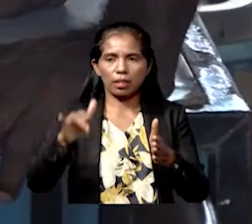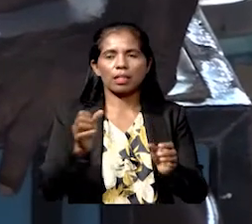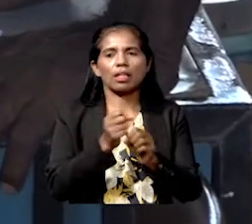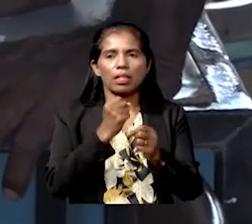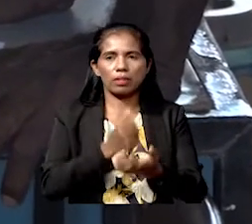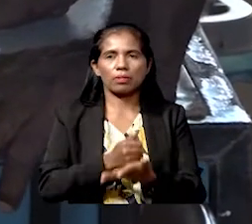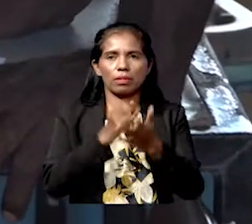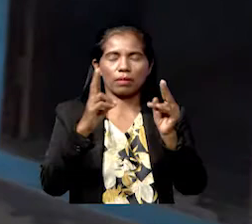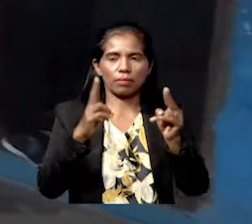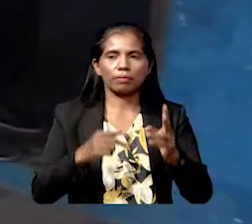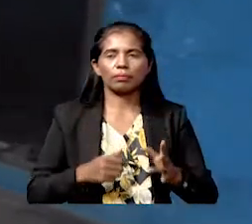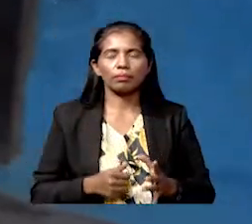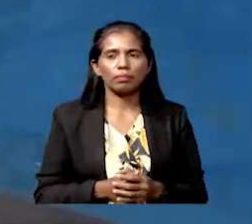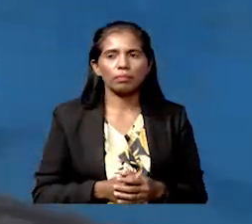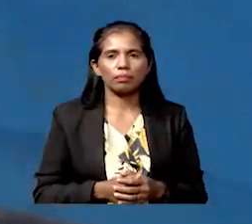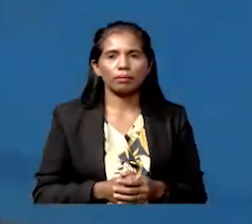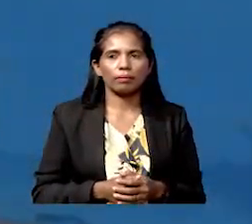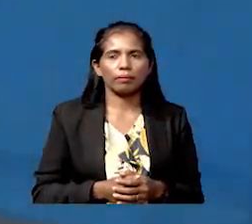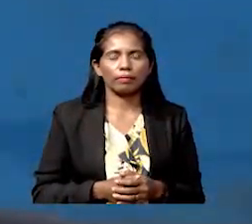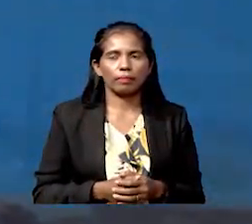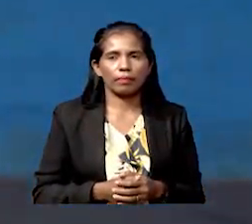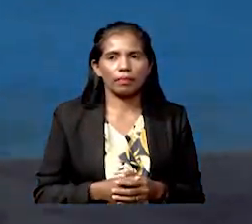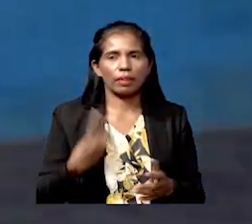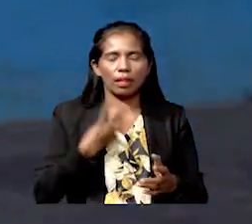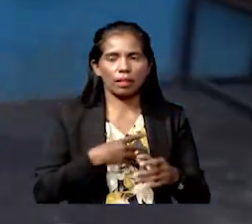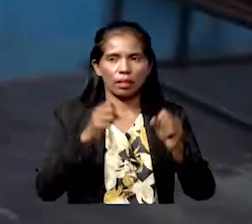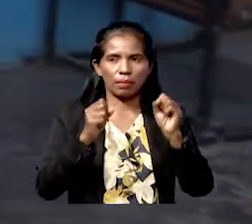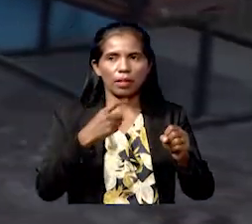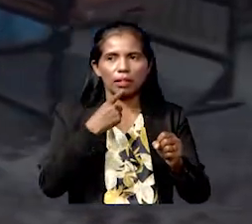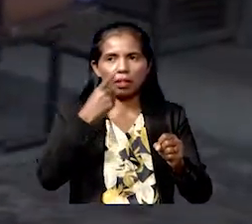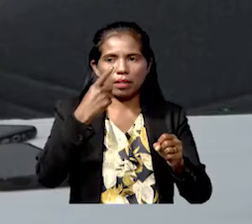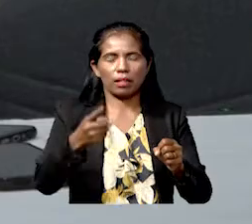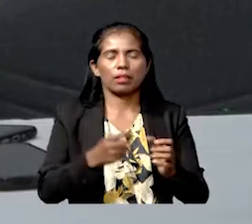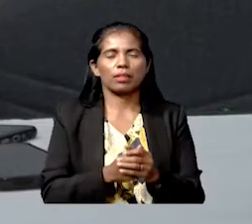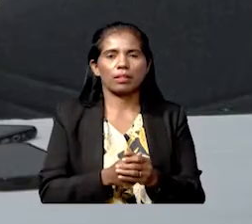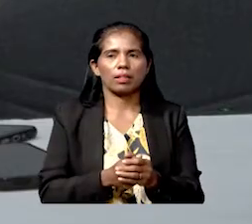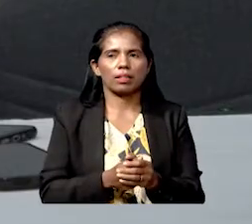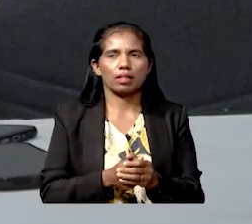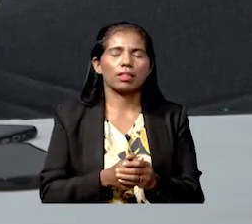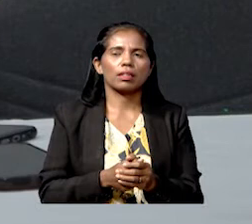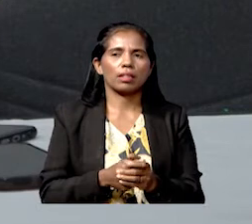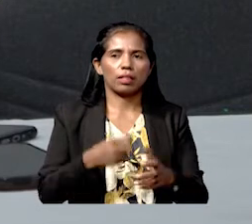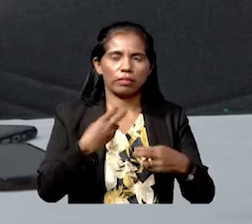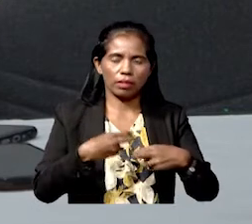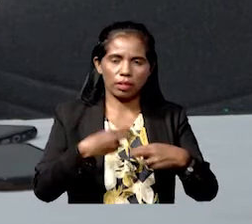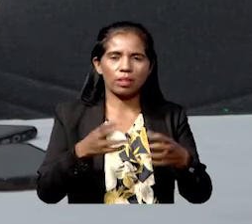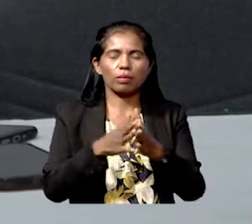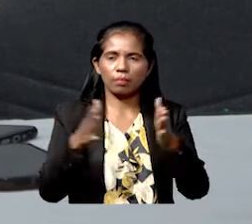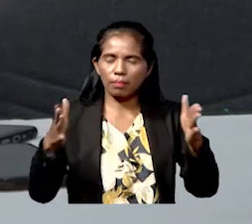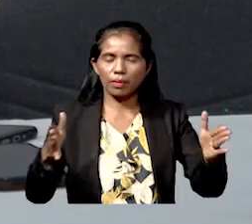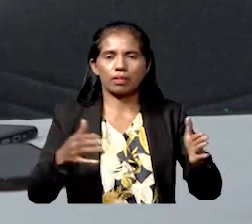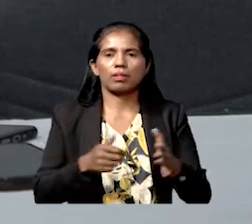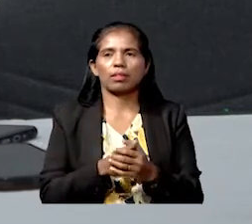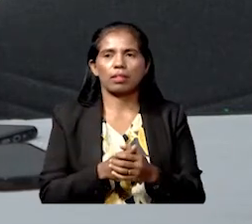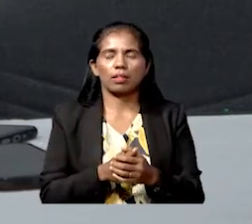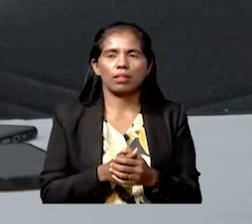resolver. Presidente, nebe maca etabletean CATAC grave no mos. Atu impede